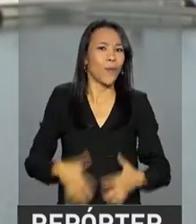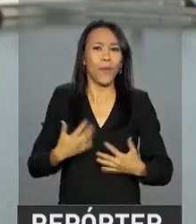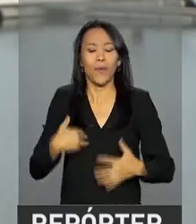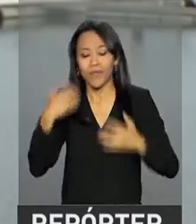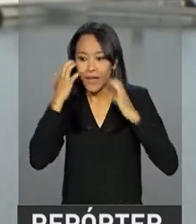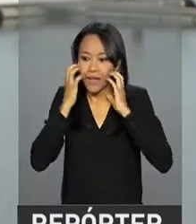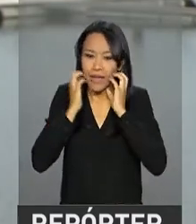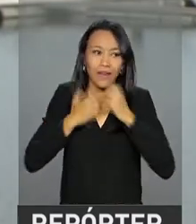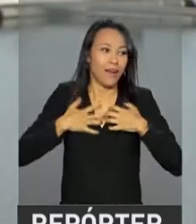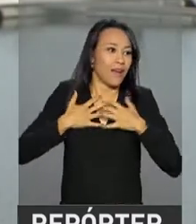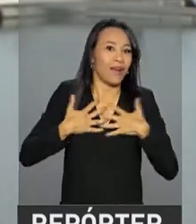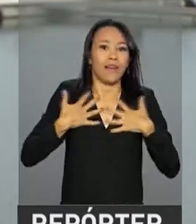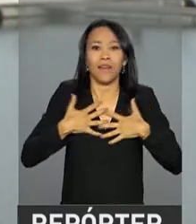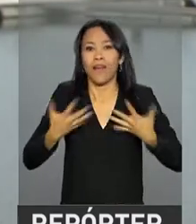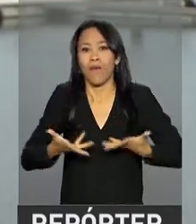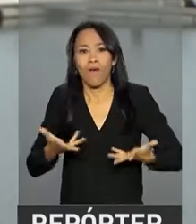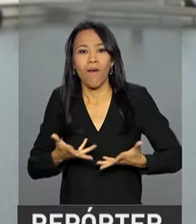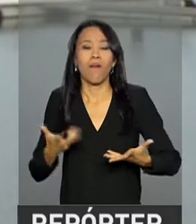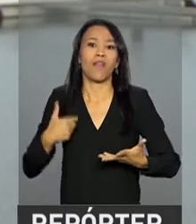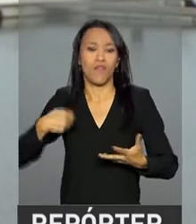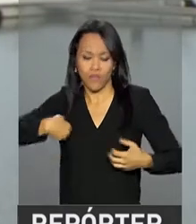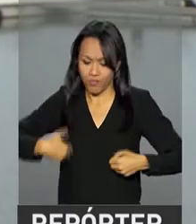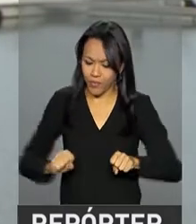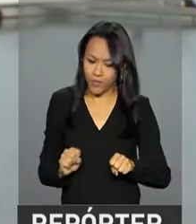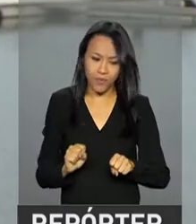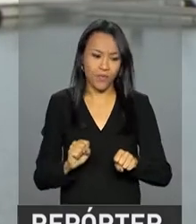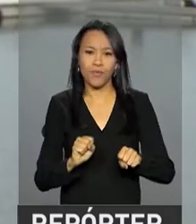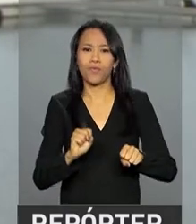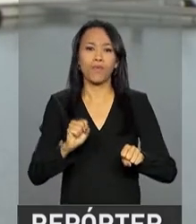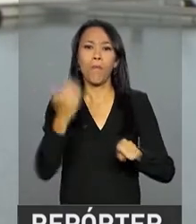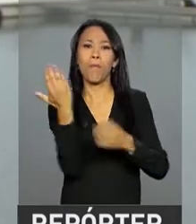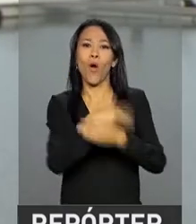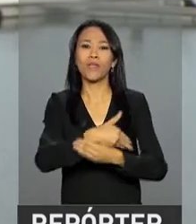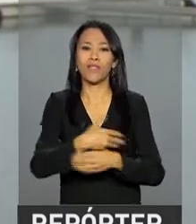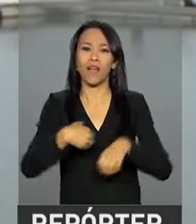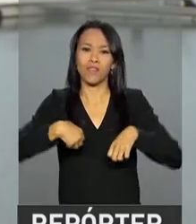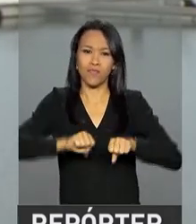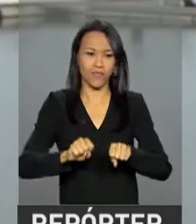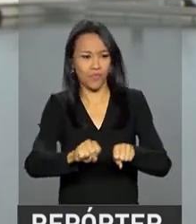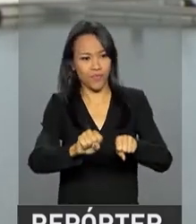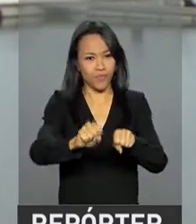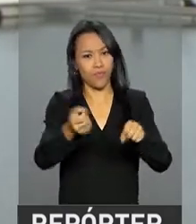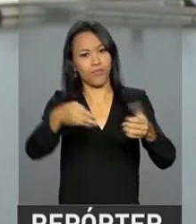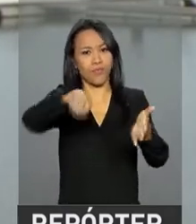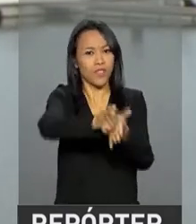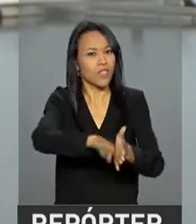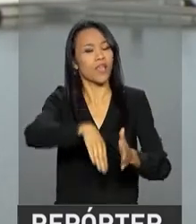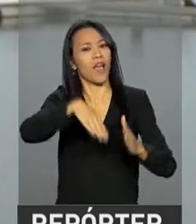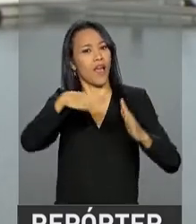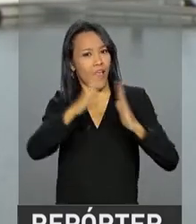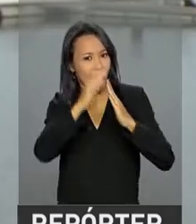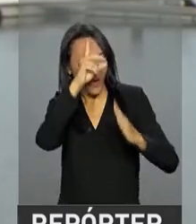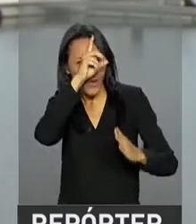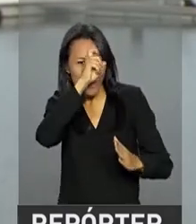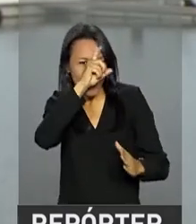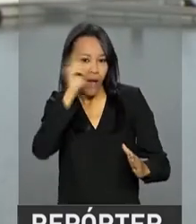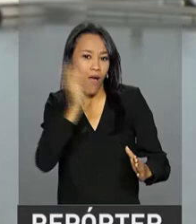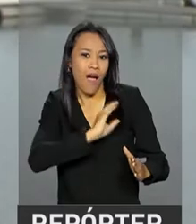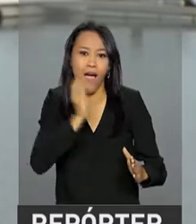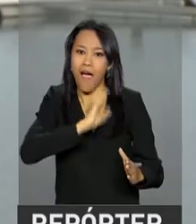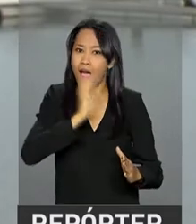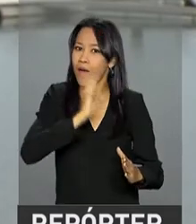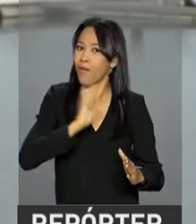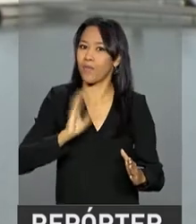desesperado que o vinha até de moto táxi pra cá que o hospital é mais rápido mas de salvar a minha vida